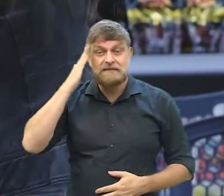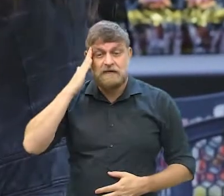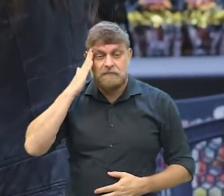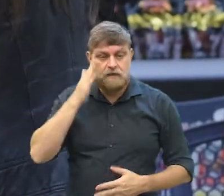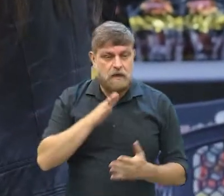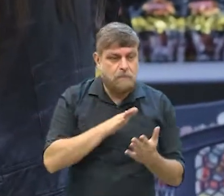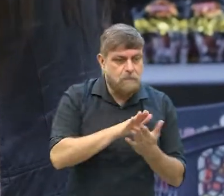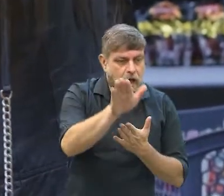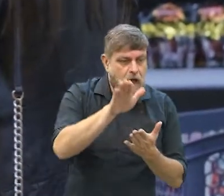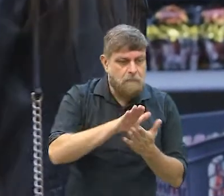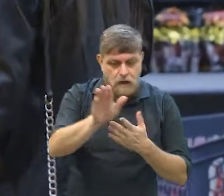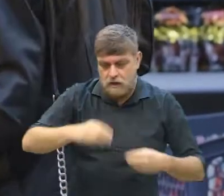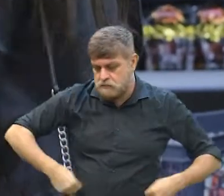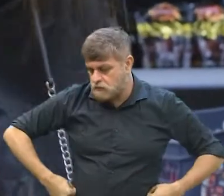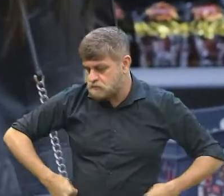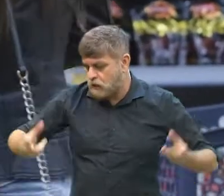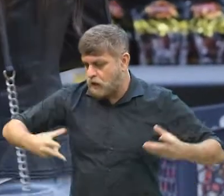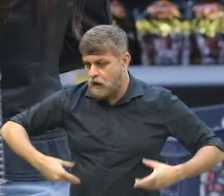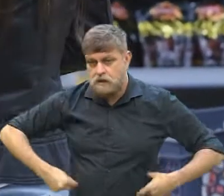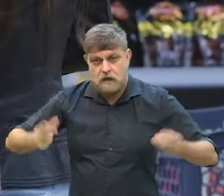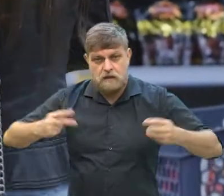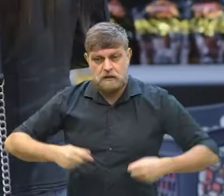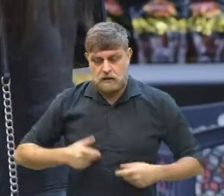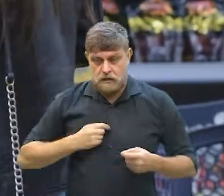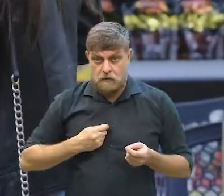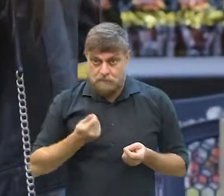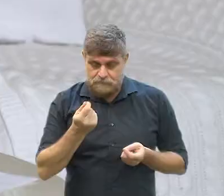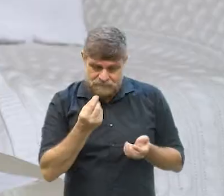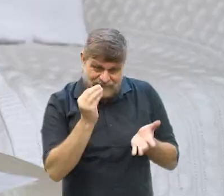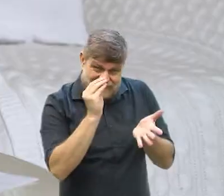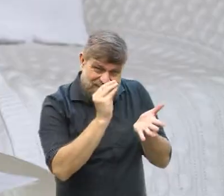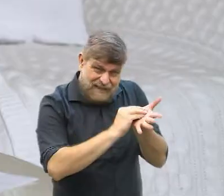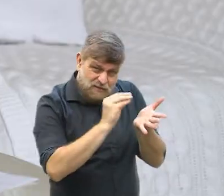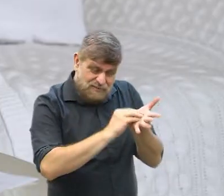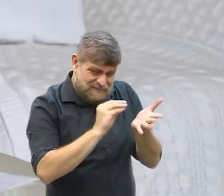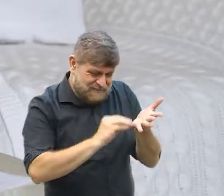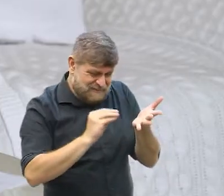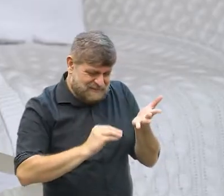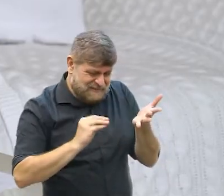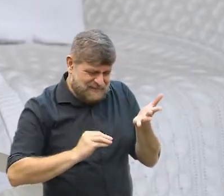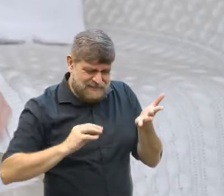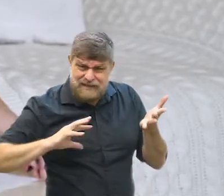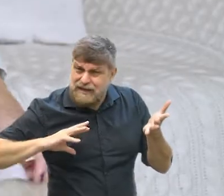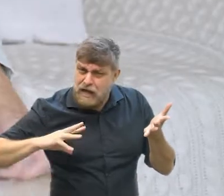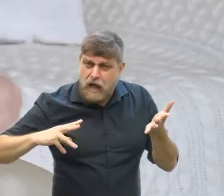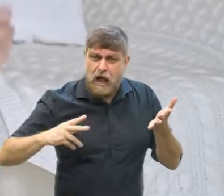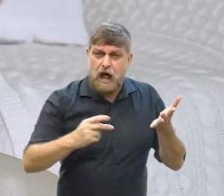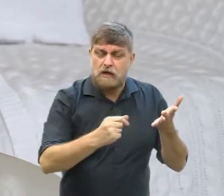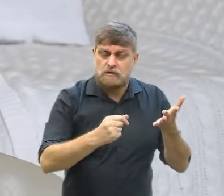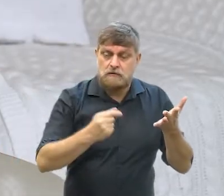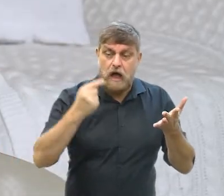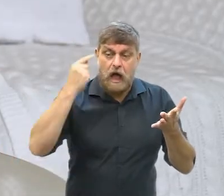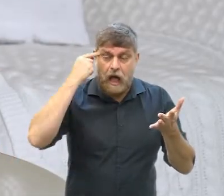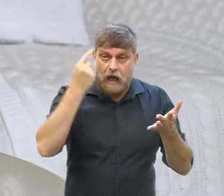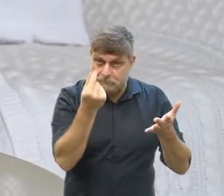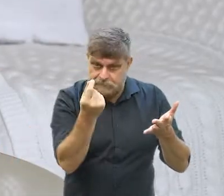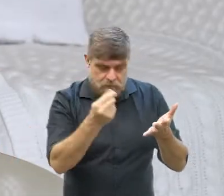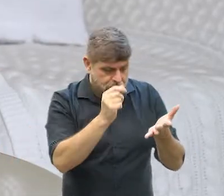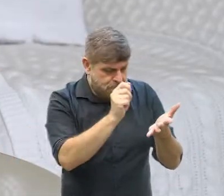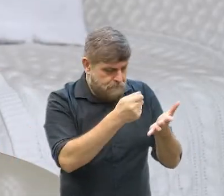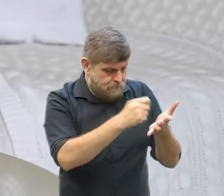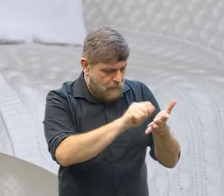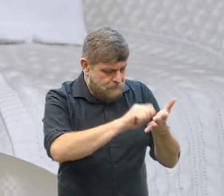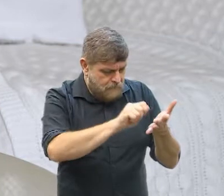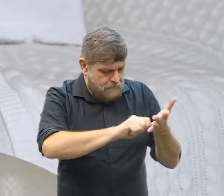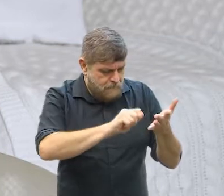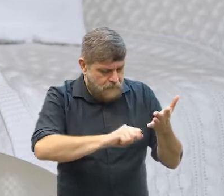Eu passar a controlar, a anotar 100% dos meus gastos, inclusive aqueles